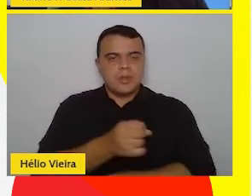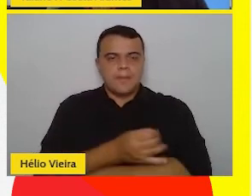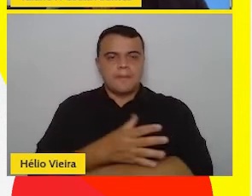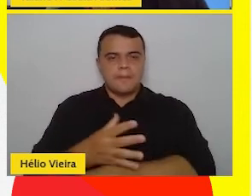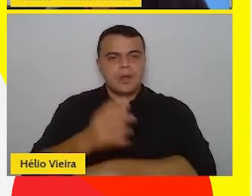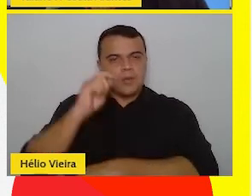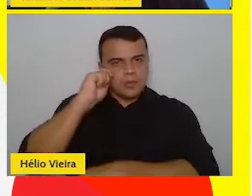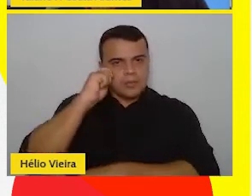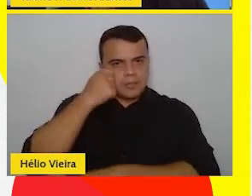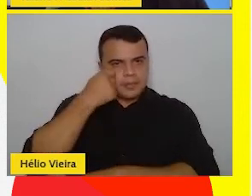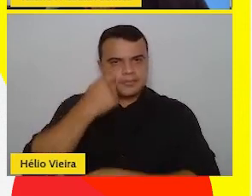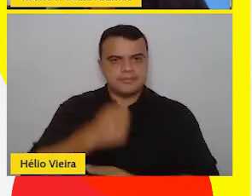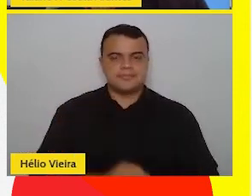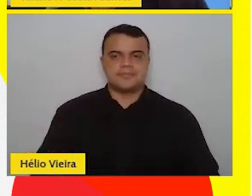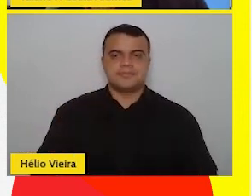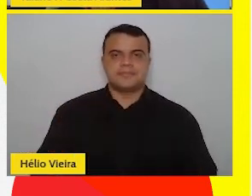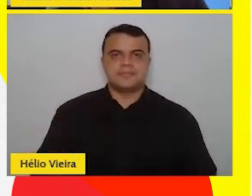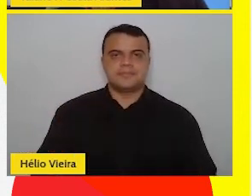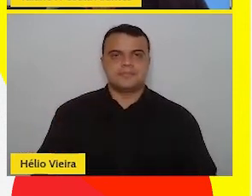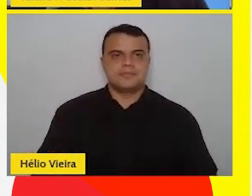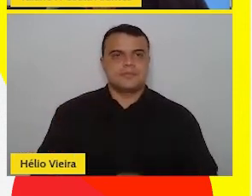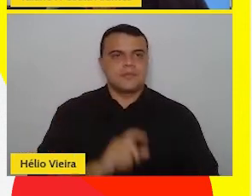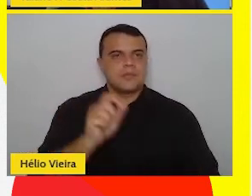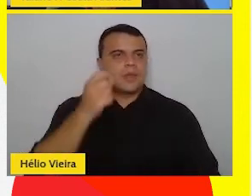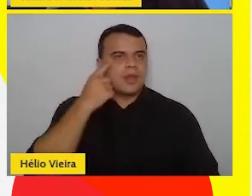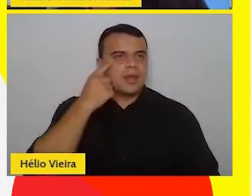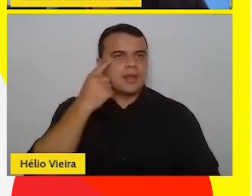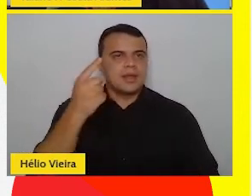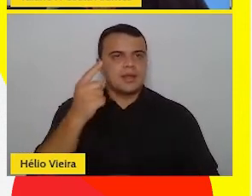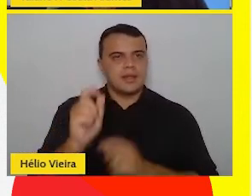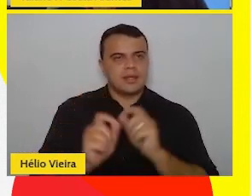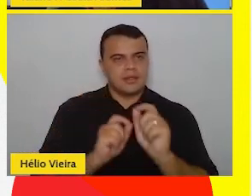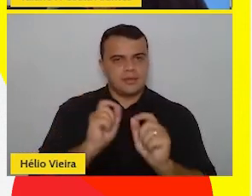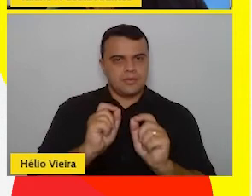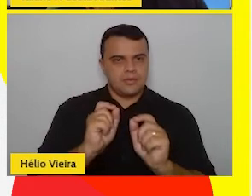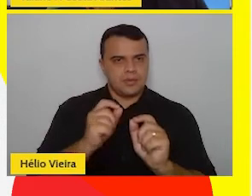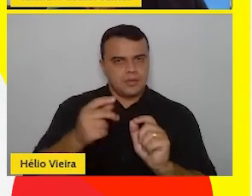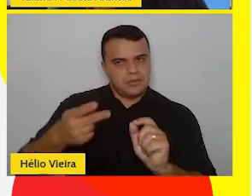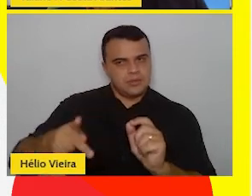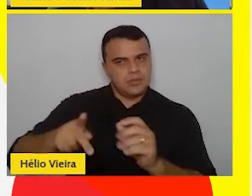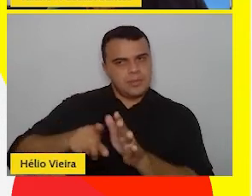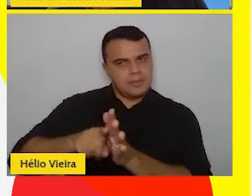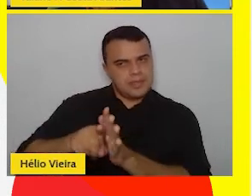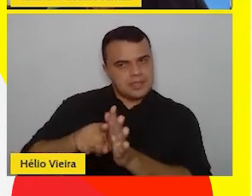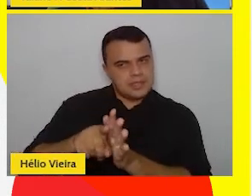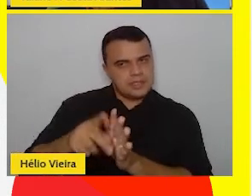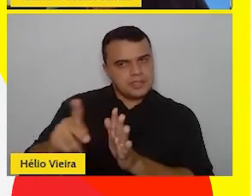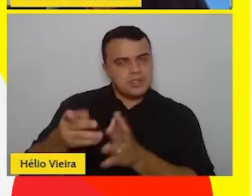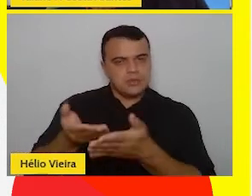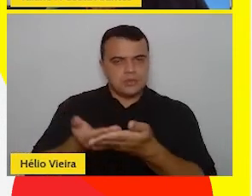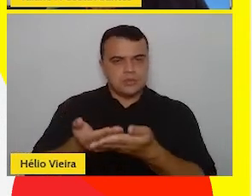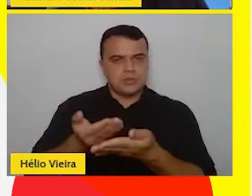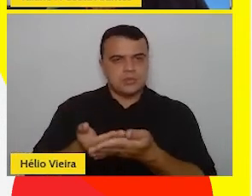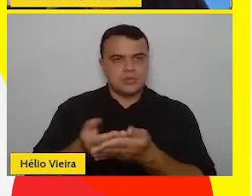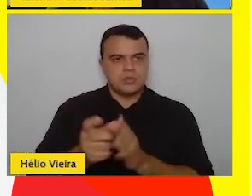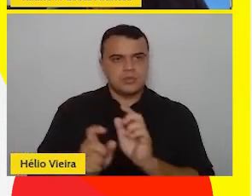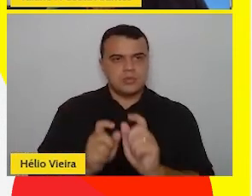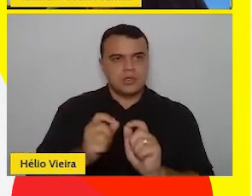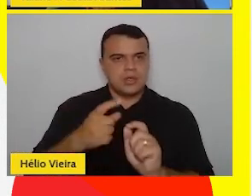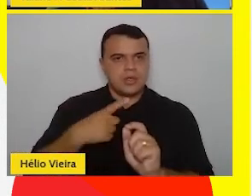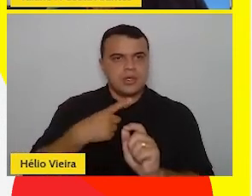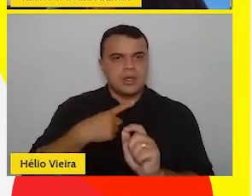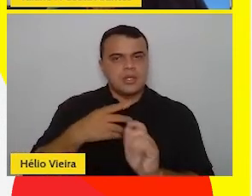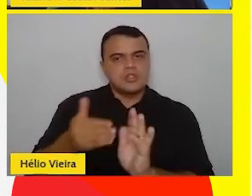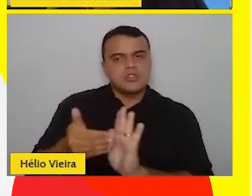preto. E a ideia do Mondrian, né, da sua pesquisa, dos seus estudos, era